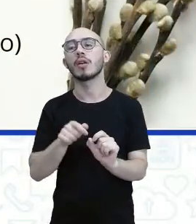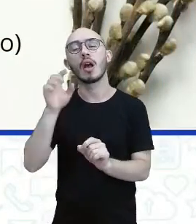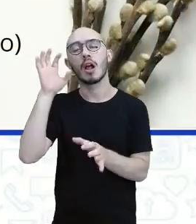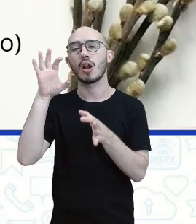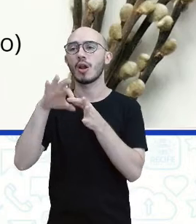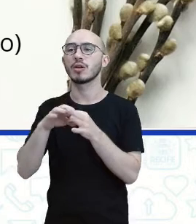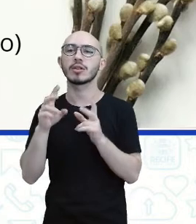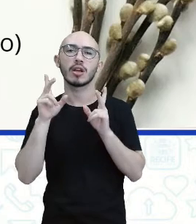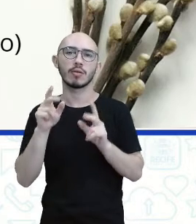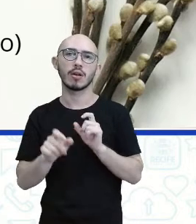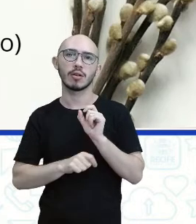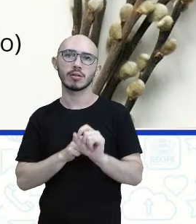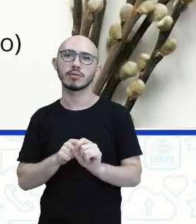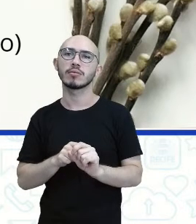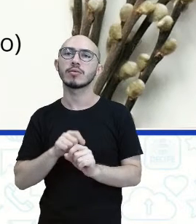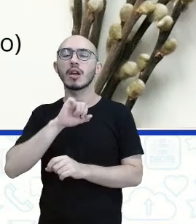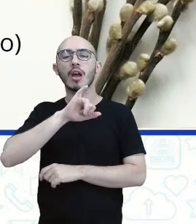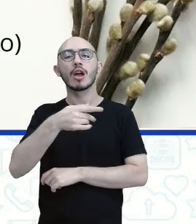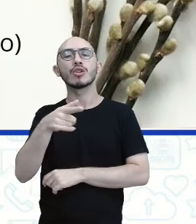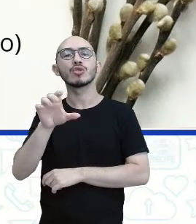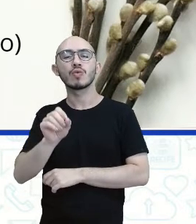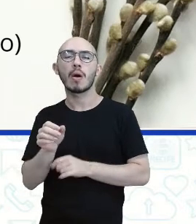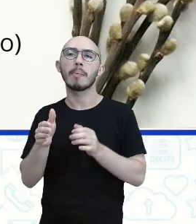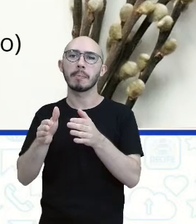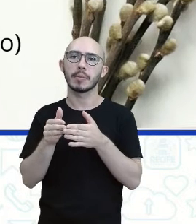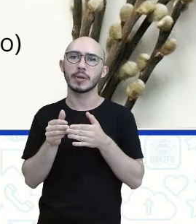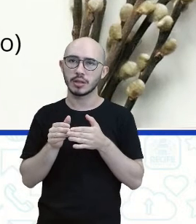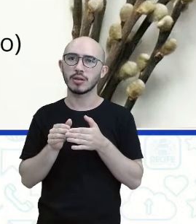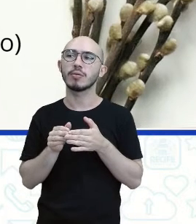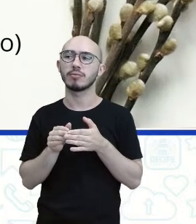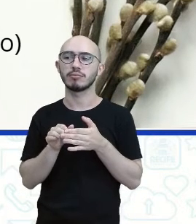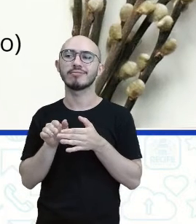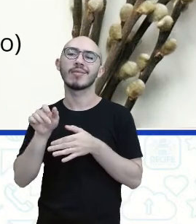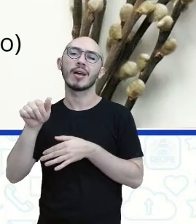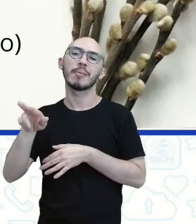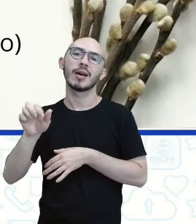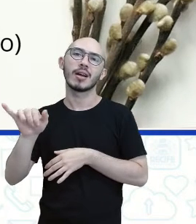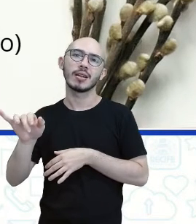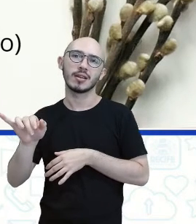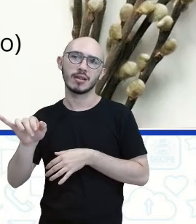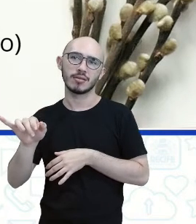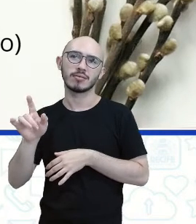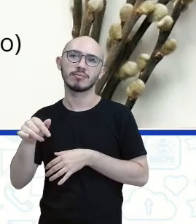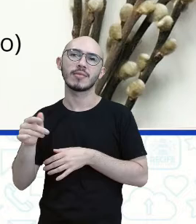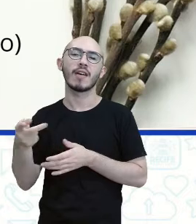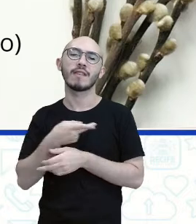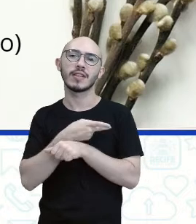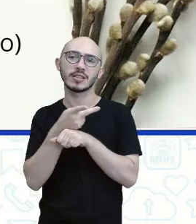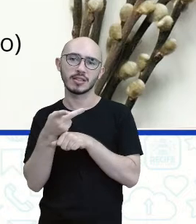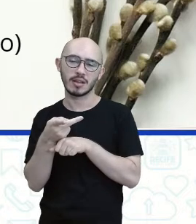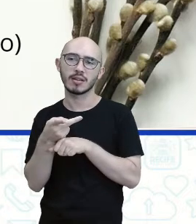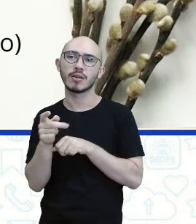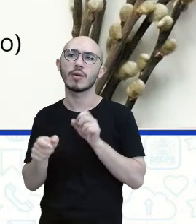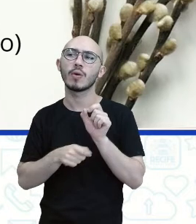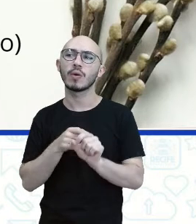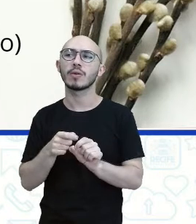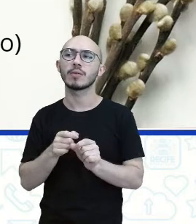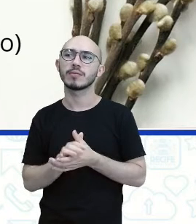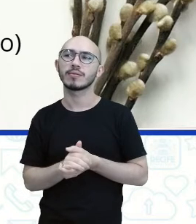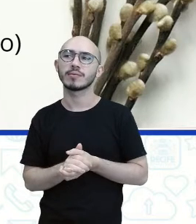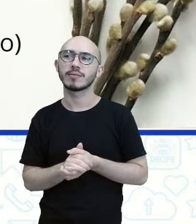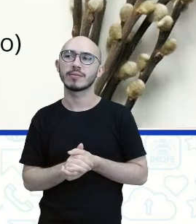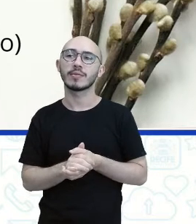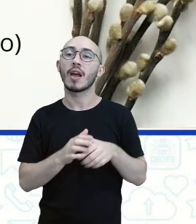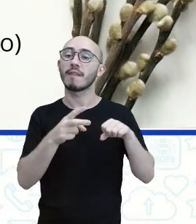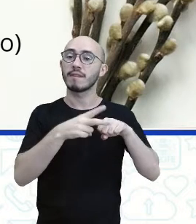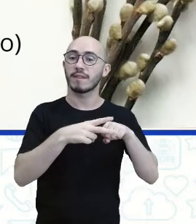Então, ó, João pediu a Maria que fosse visitá-lo. Eu não uso vírgula entre Maria e João. Entre o